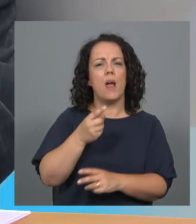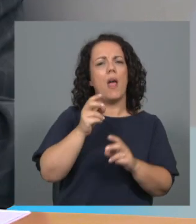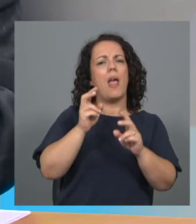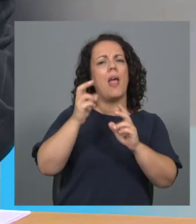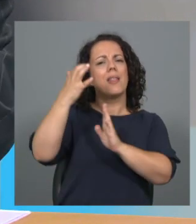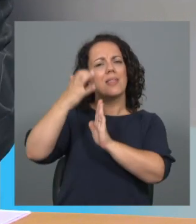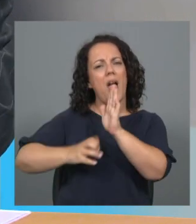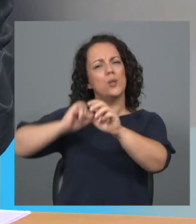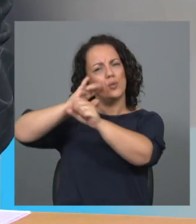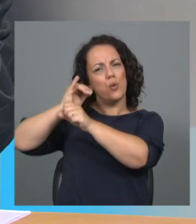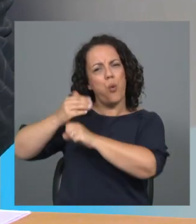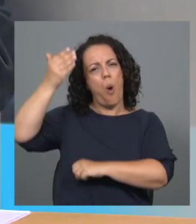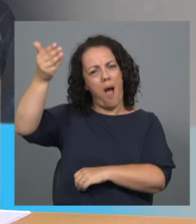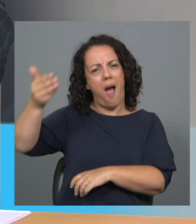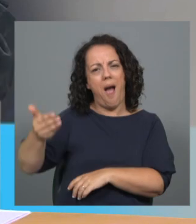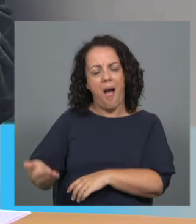esta